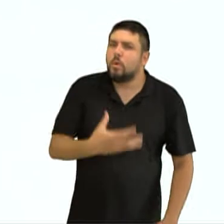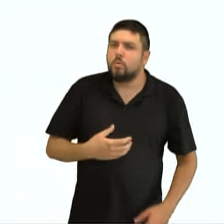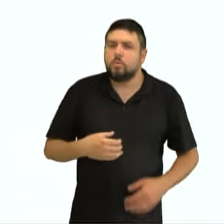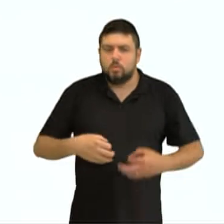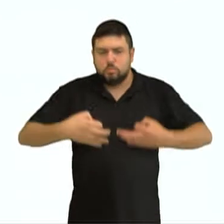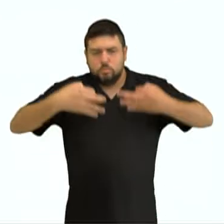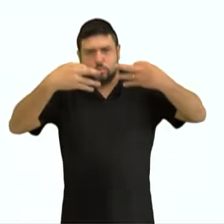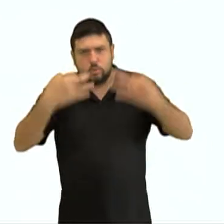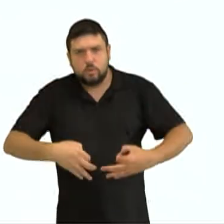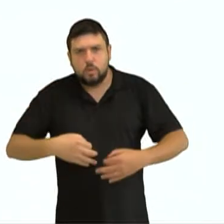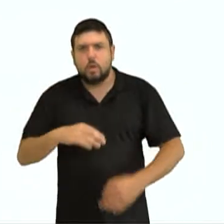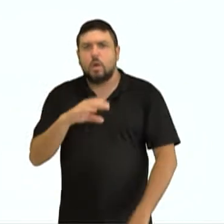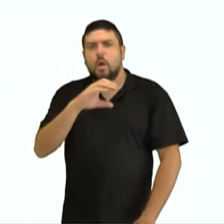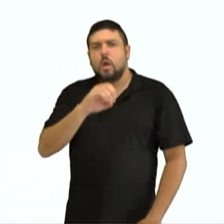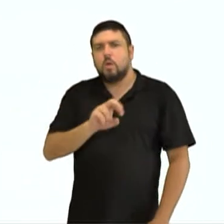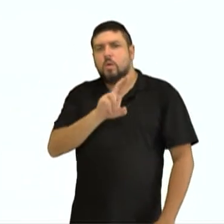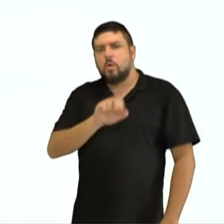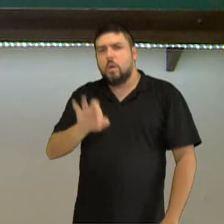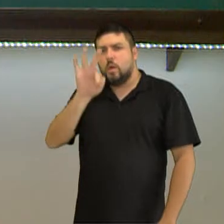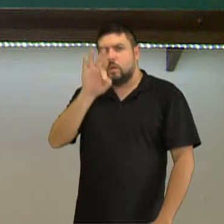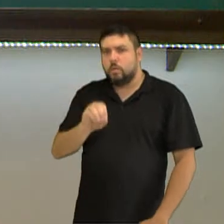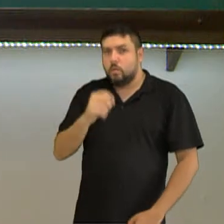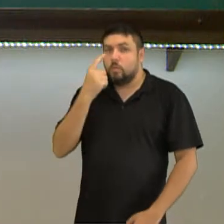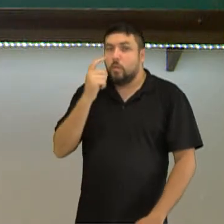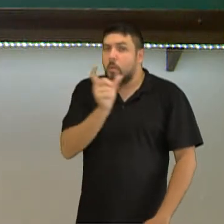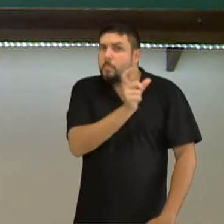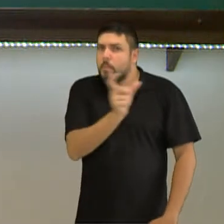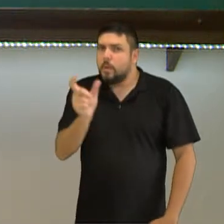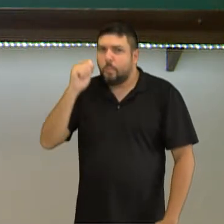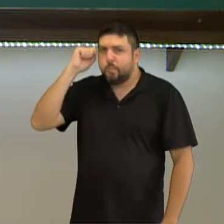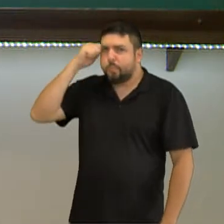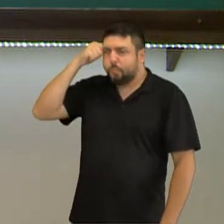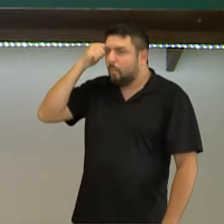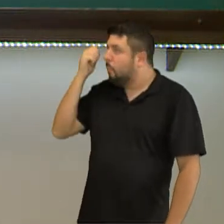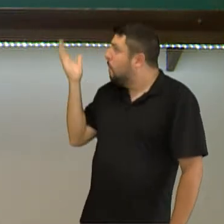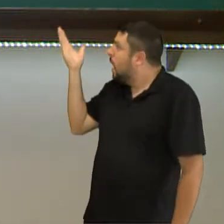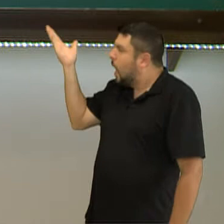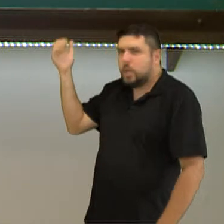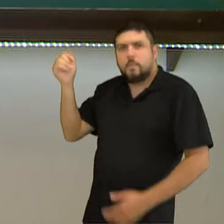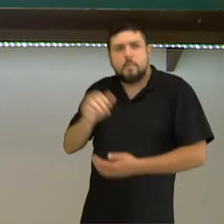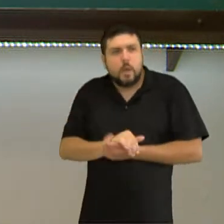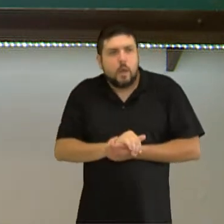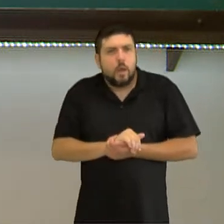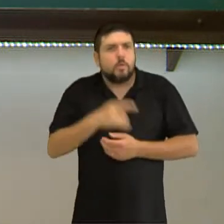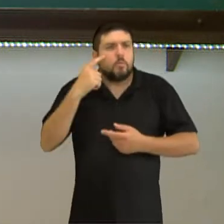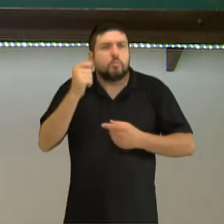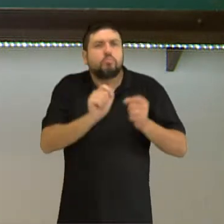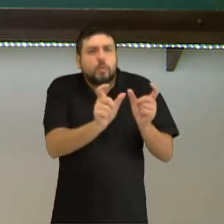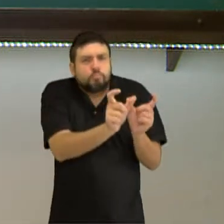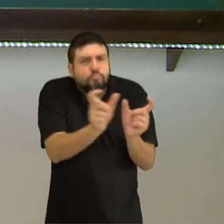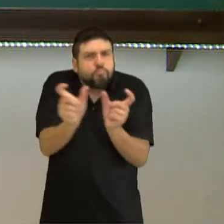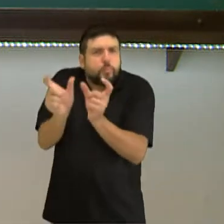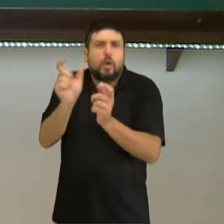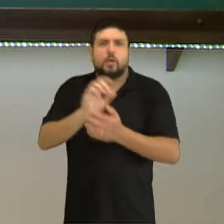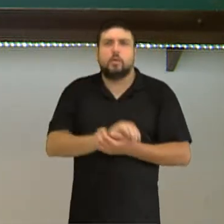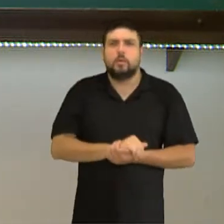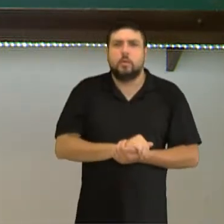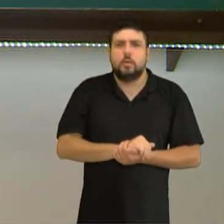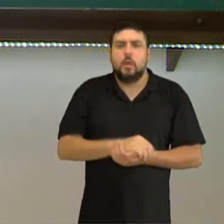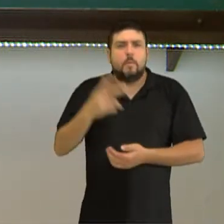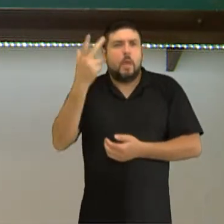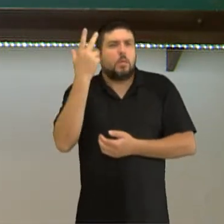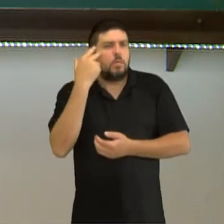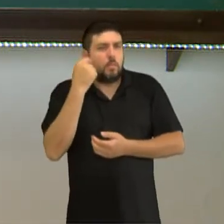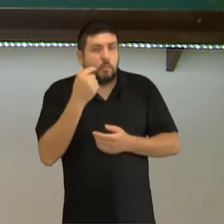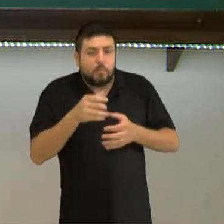ou correto. Percebeu que eu destaquei essas expressões? Bom, justo ou moralmente correto. Normalmente as suas decisões